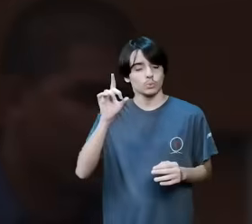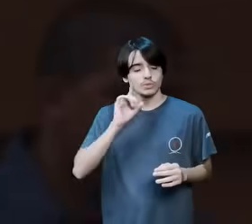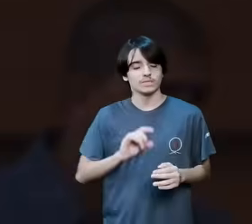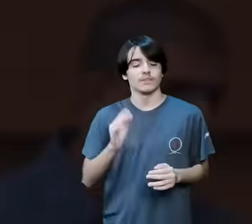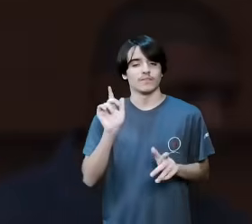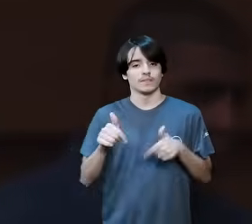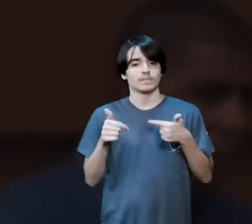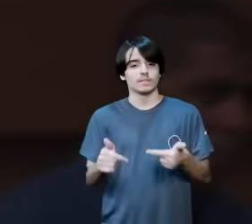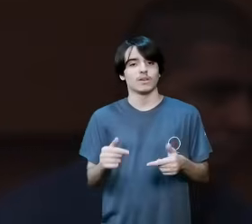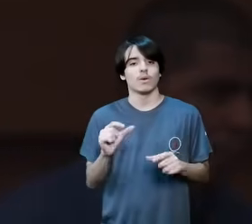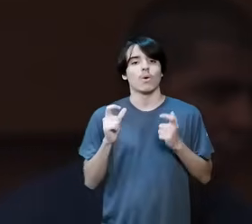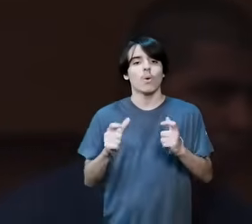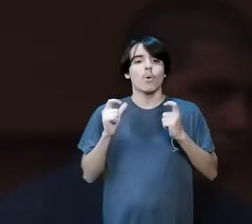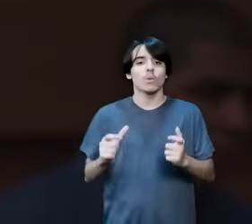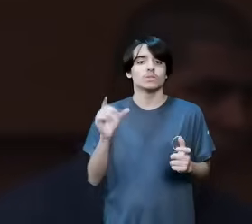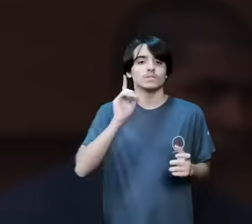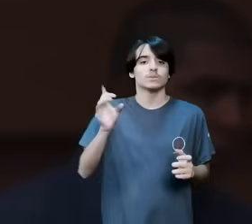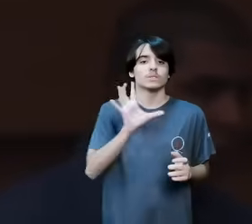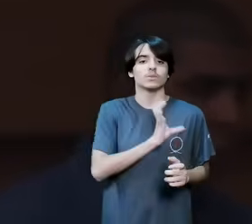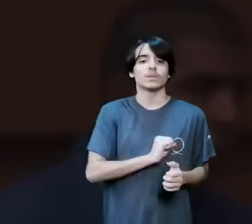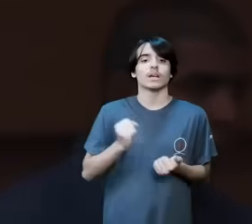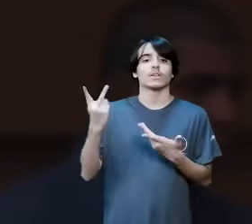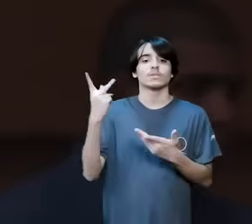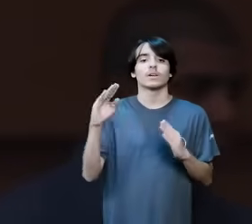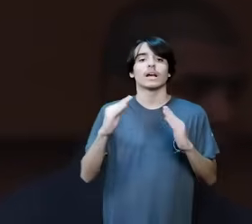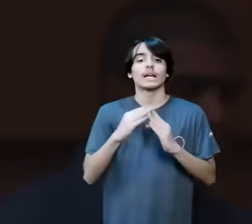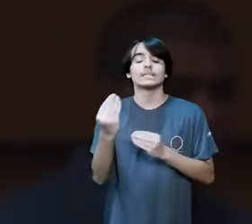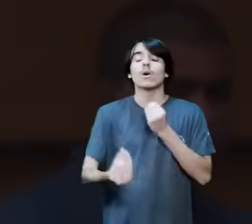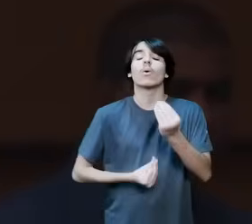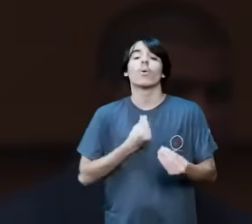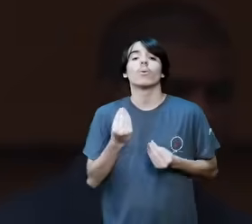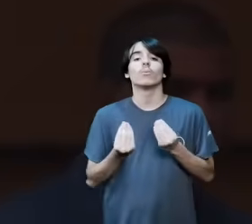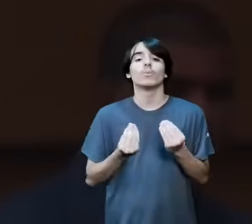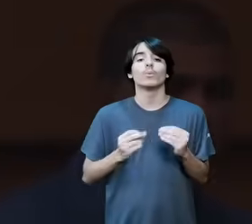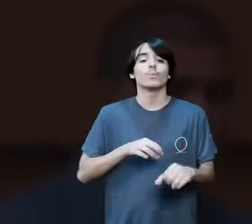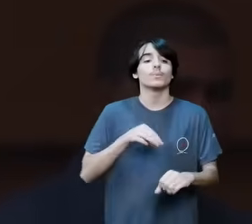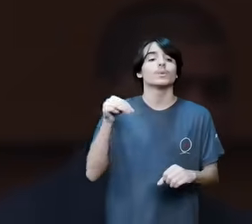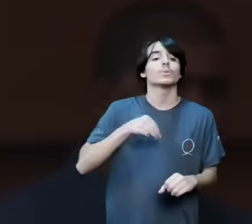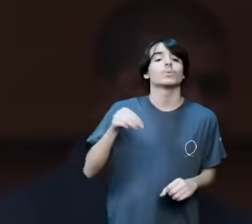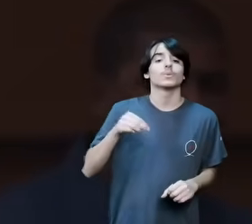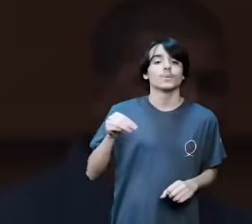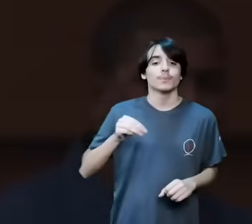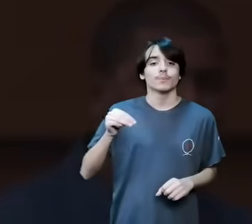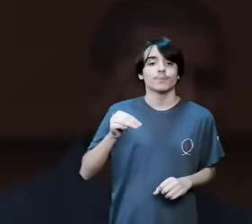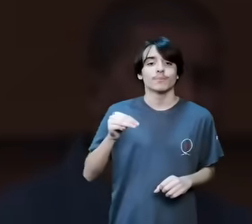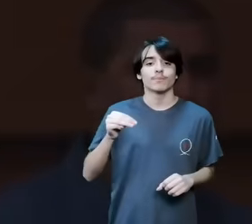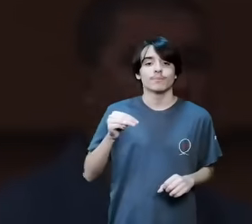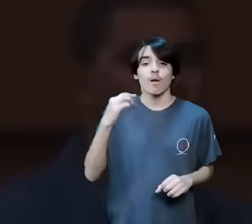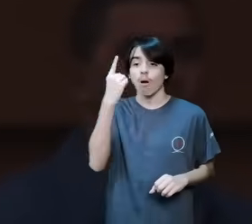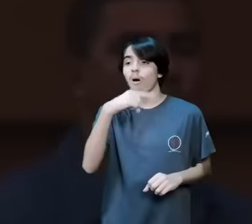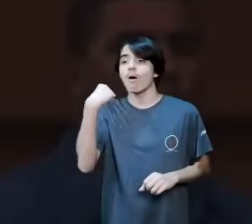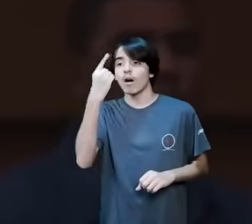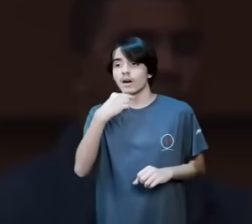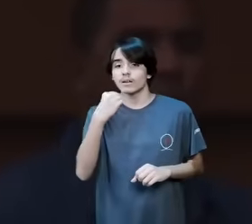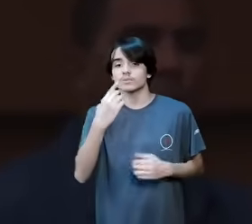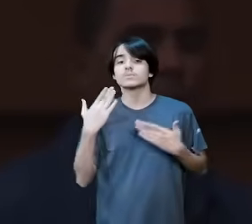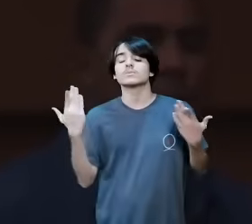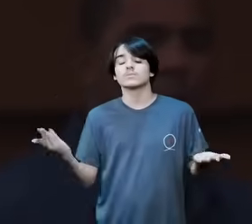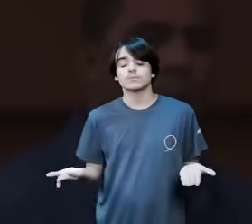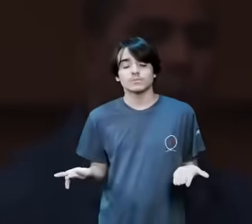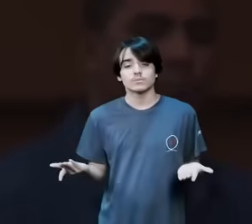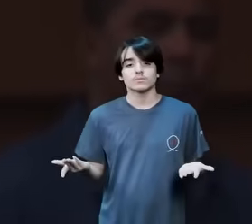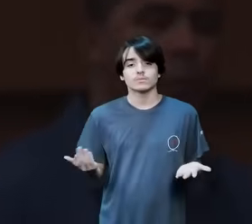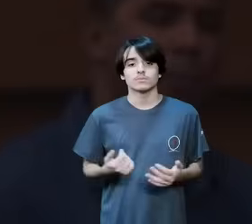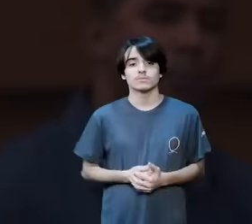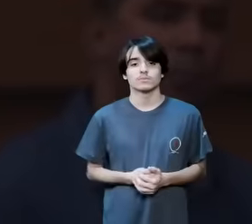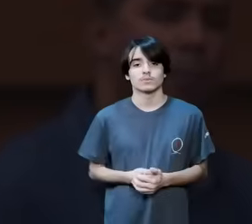Deus sagrado é adorado na sua casa? De que maneira? Quantos minutos por dia? Quantas horas você dedica para Ele?